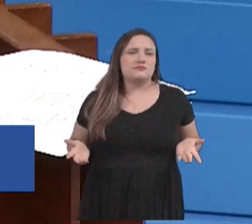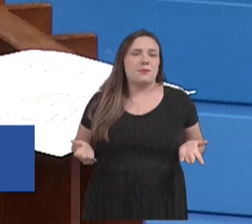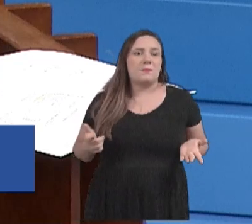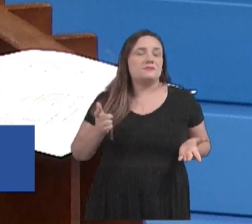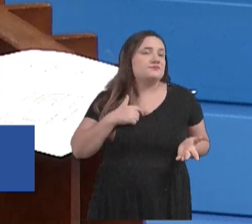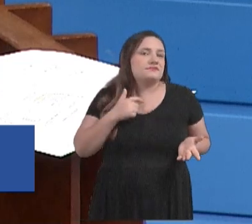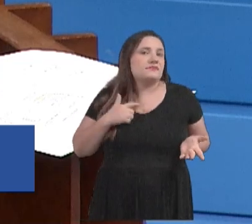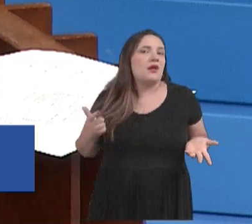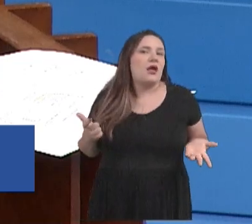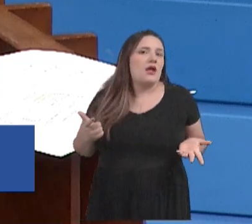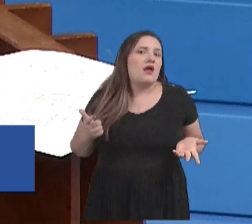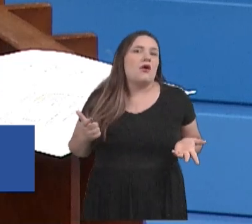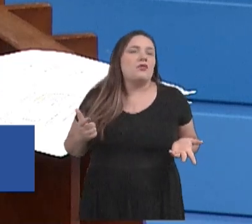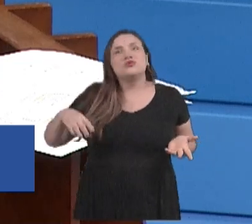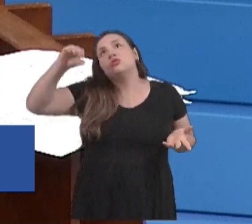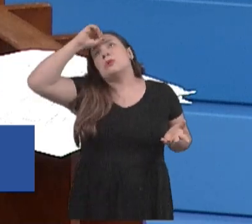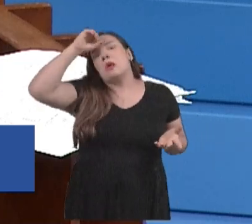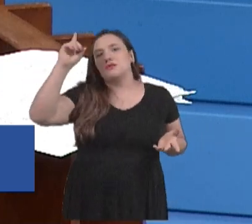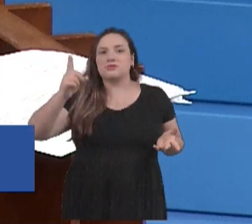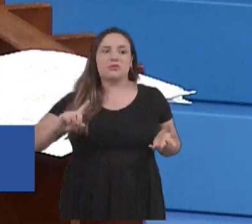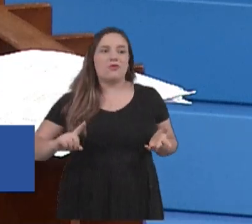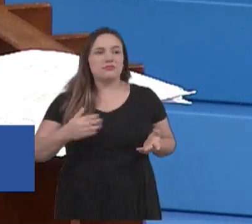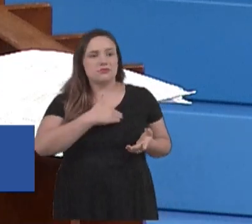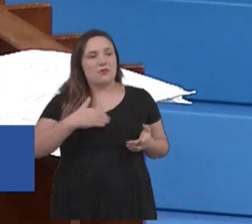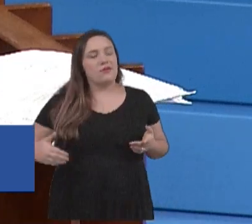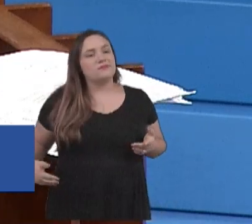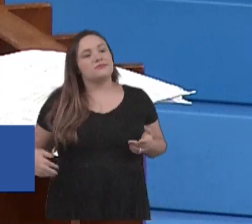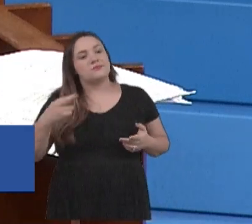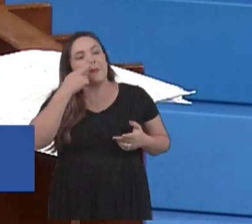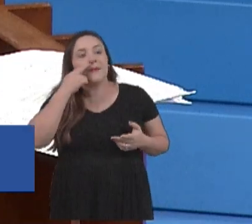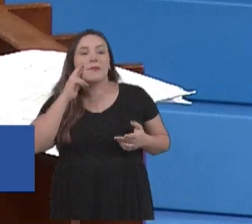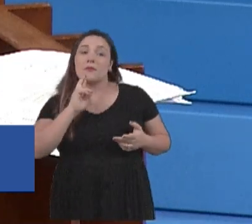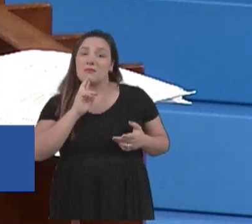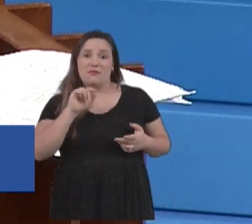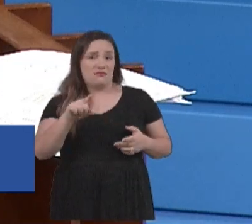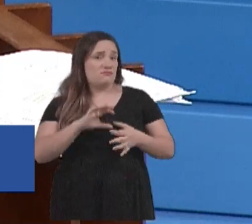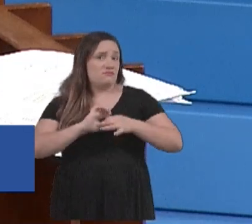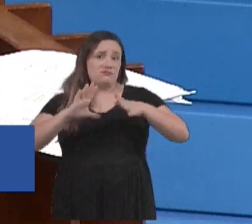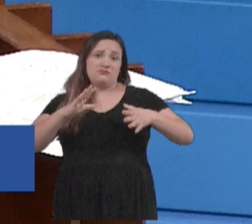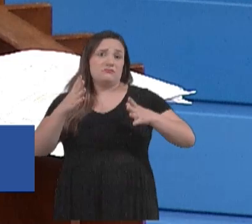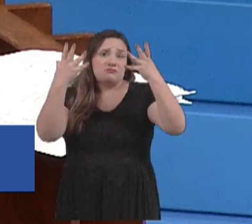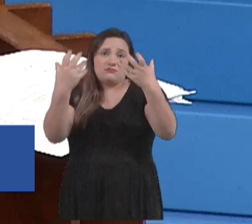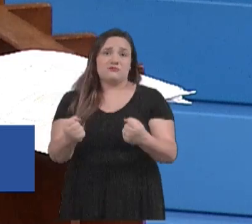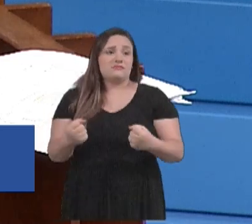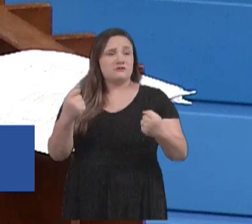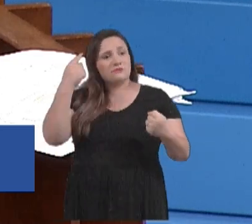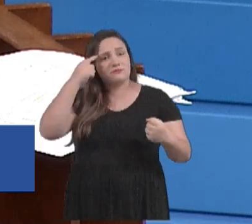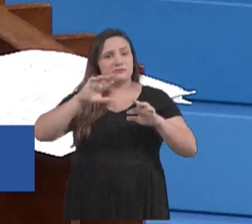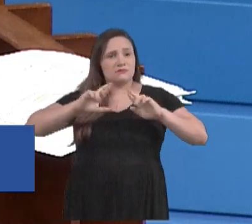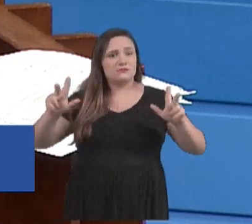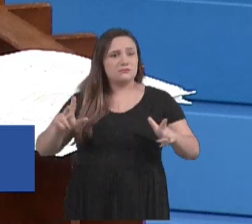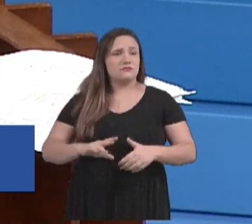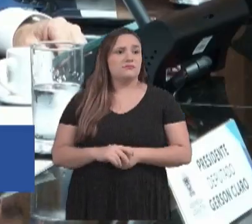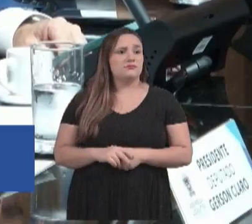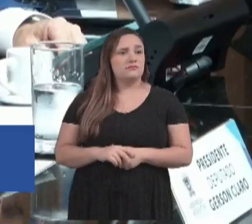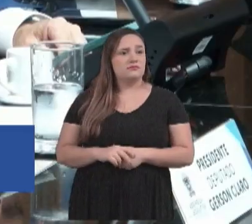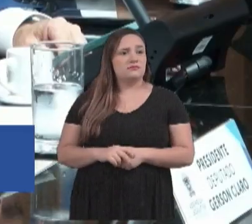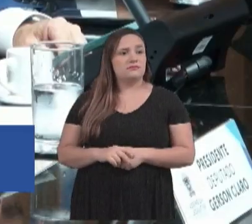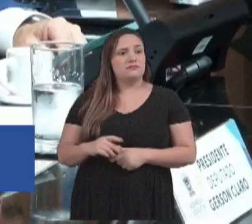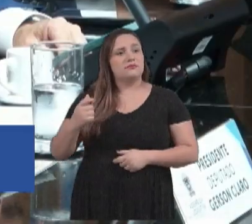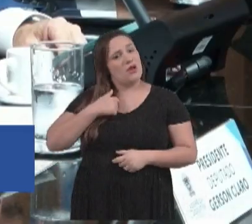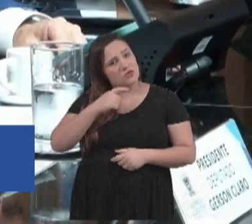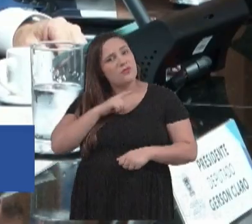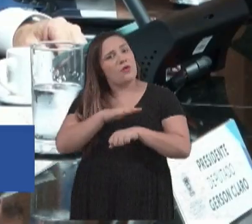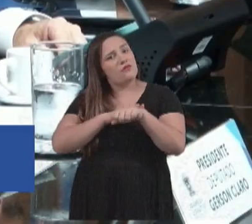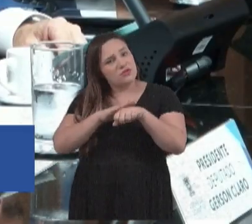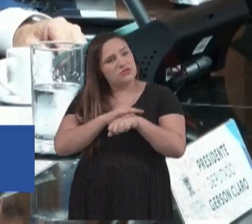cordeirinho. O governador Rieder é um cara absolutamente democrático. O Gerson sabe ontem a conversa dura que